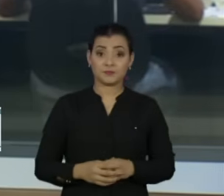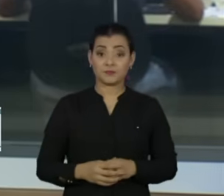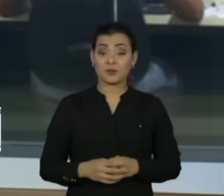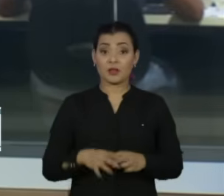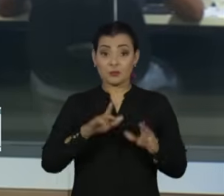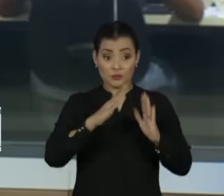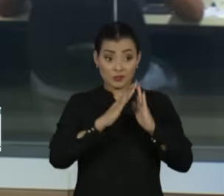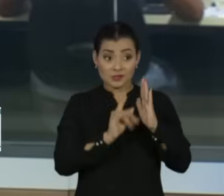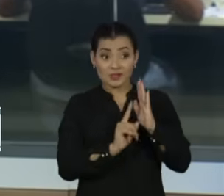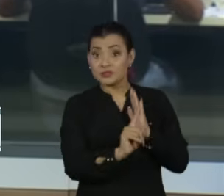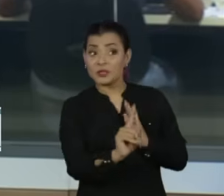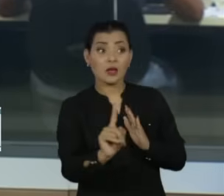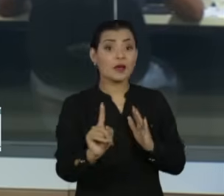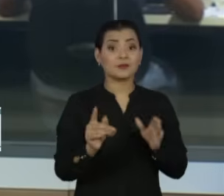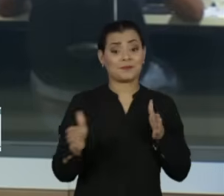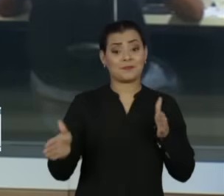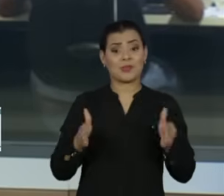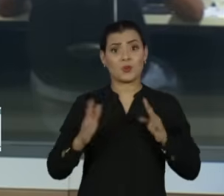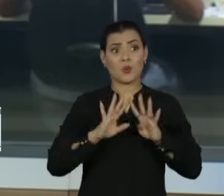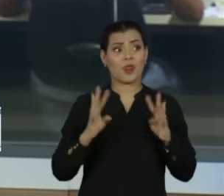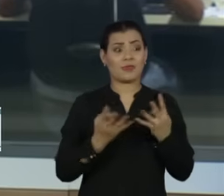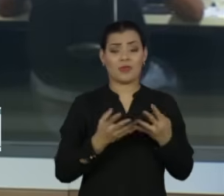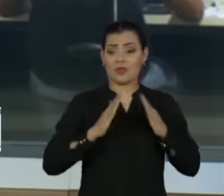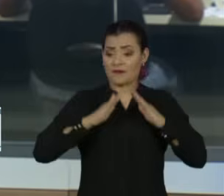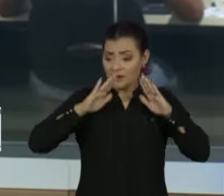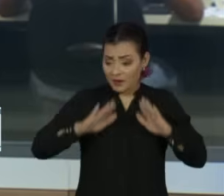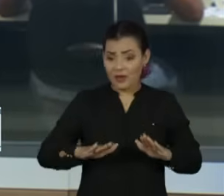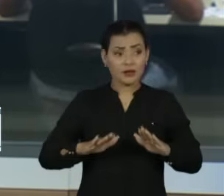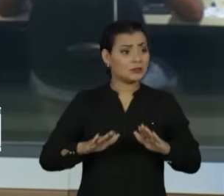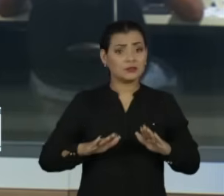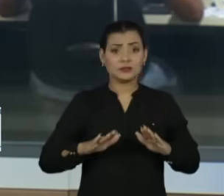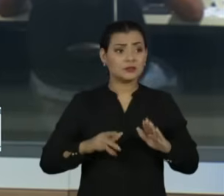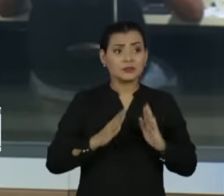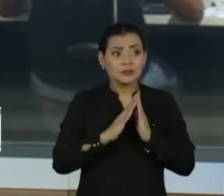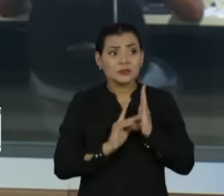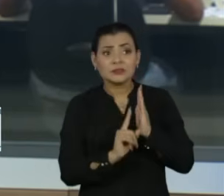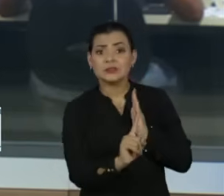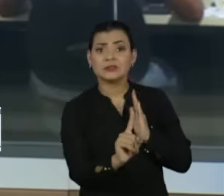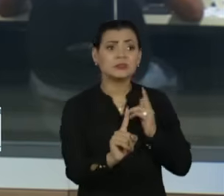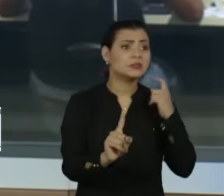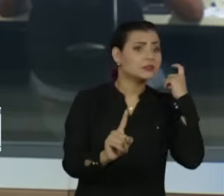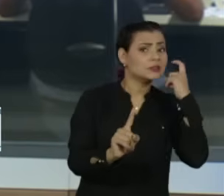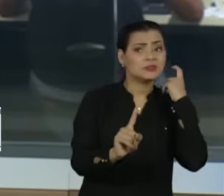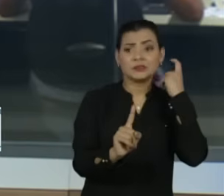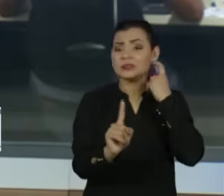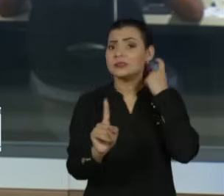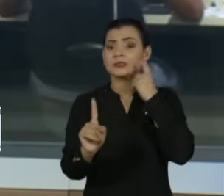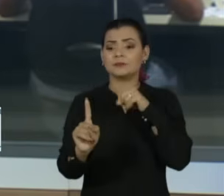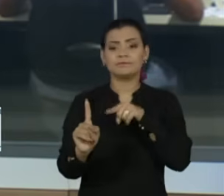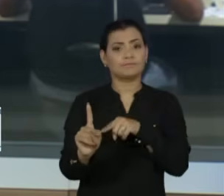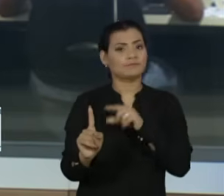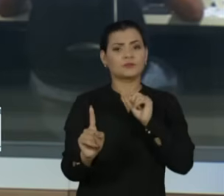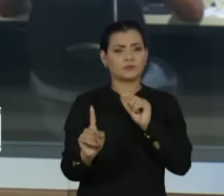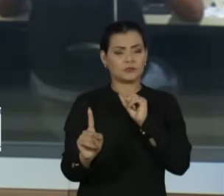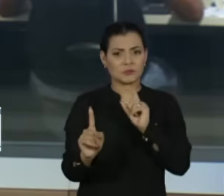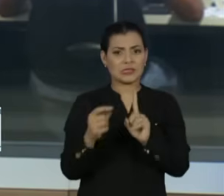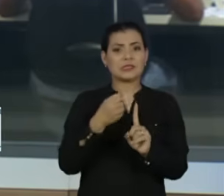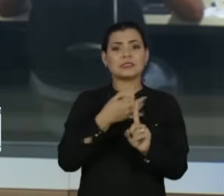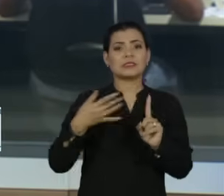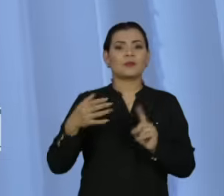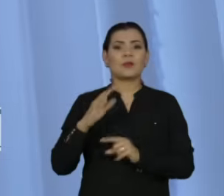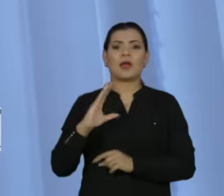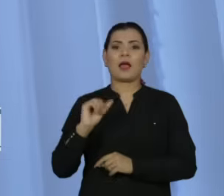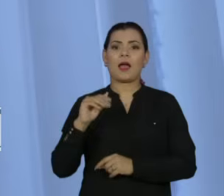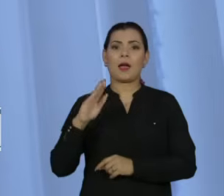sair de casa depois de um longo período de quarentena por conta da pandemia pode ser causado pela chamada Síndrome da